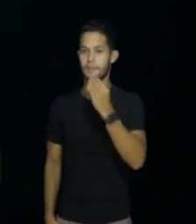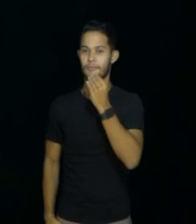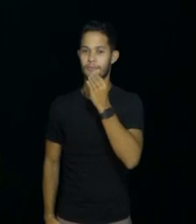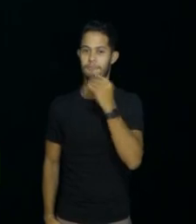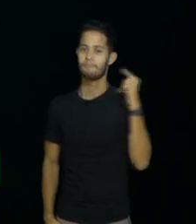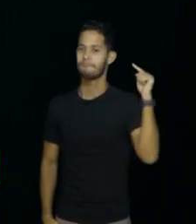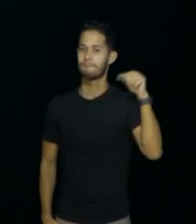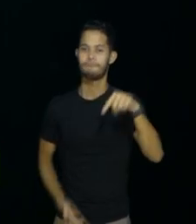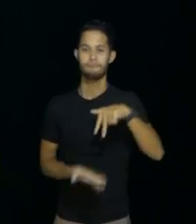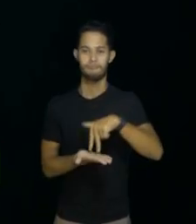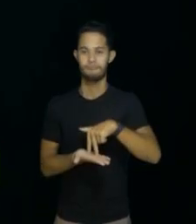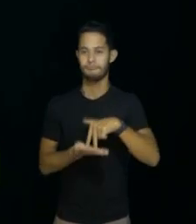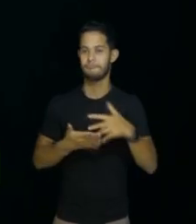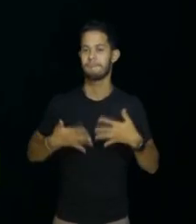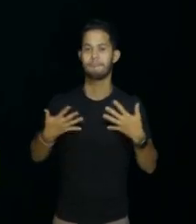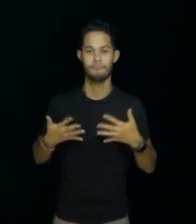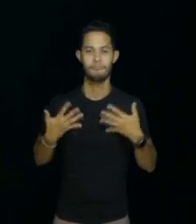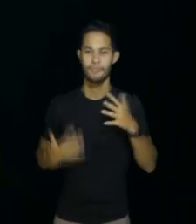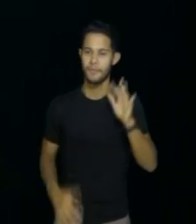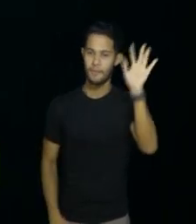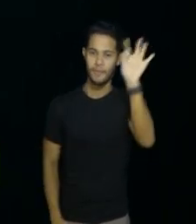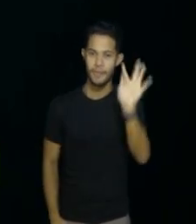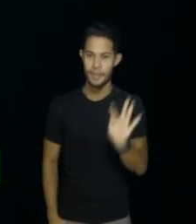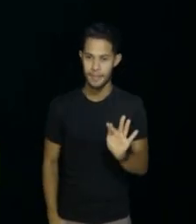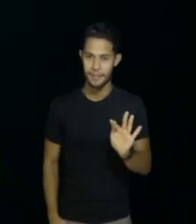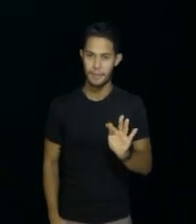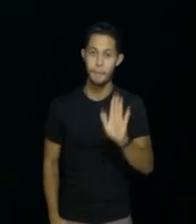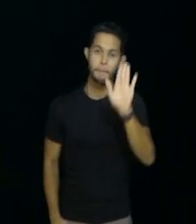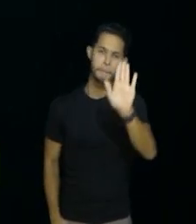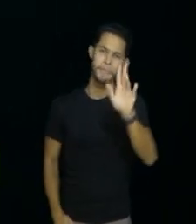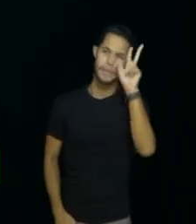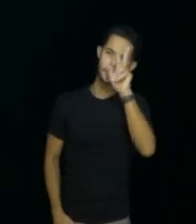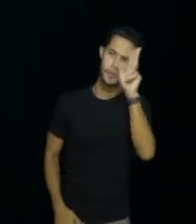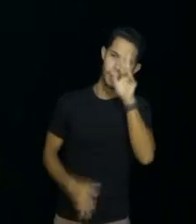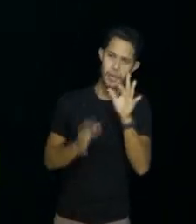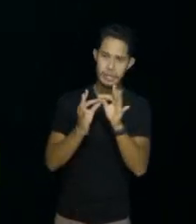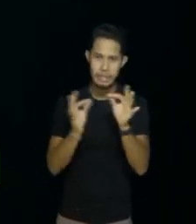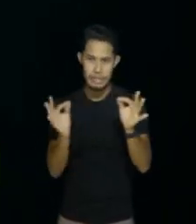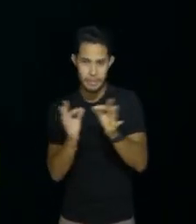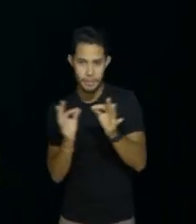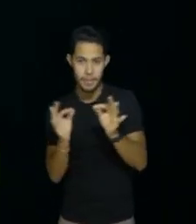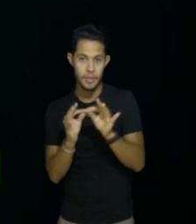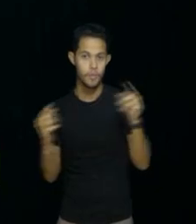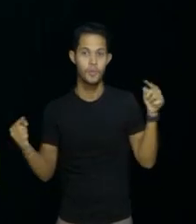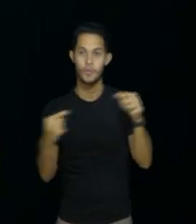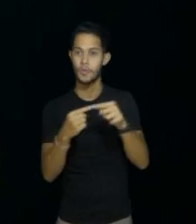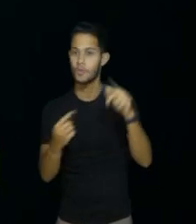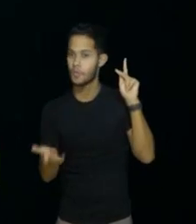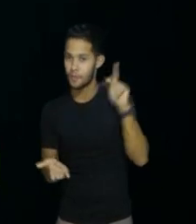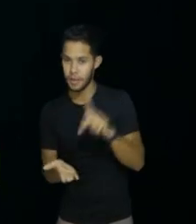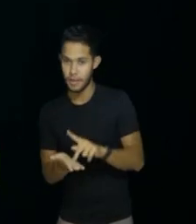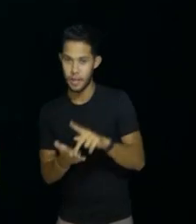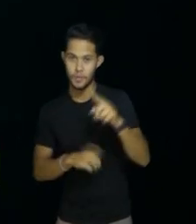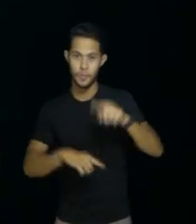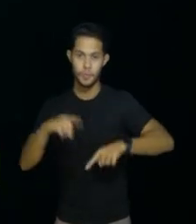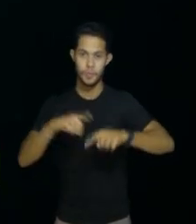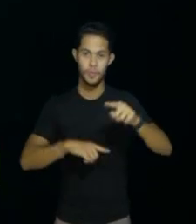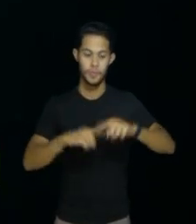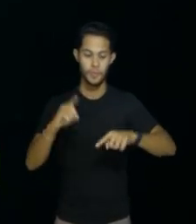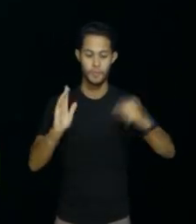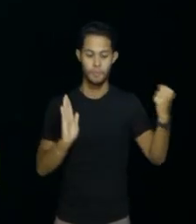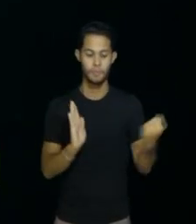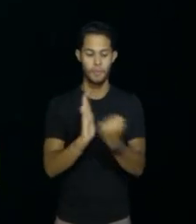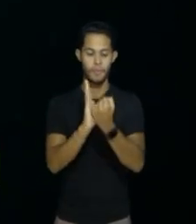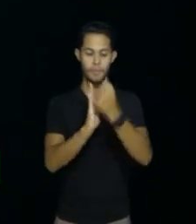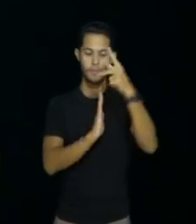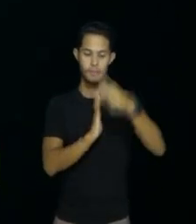para vocês. E essa é uma história simples, mas verdadeira, de um produto que é da nossa região e hoje reconhecido